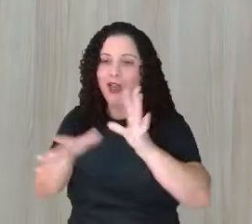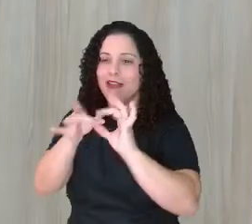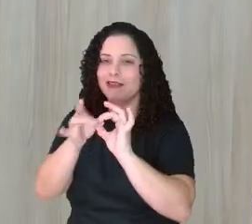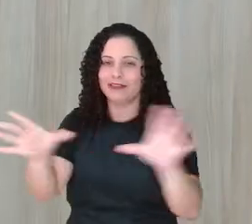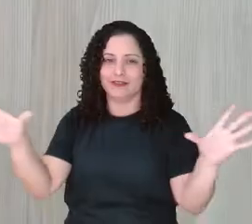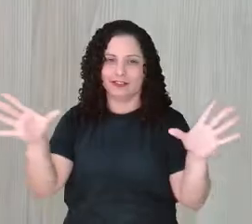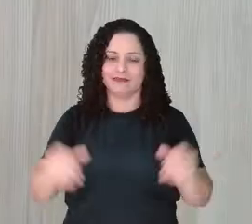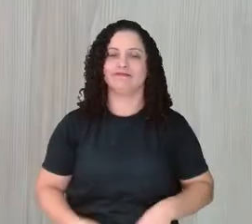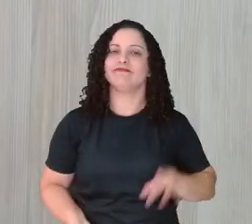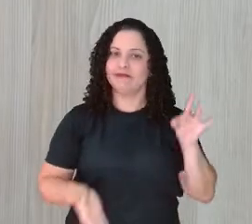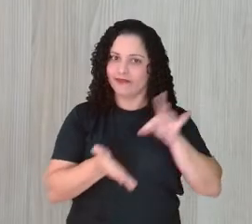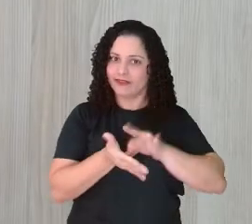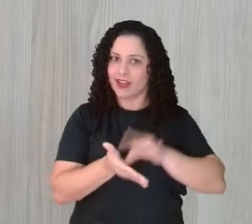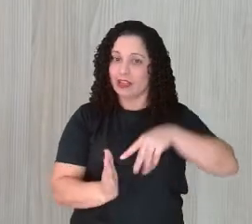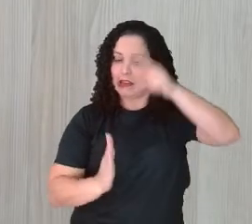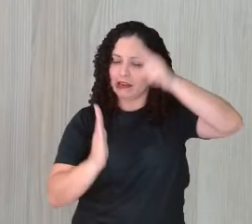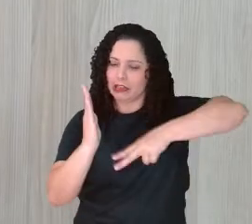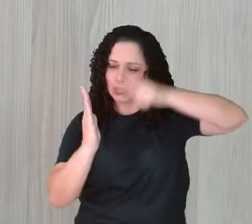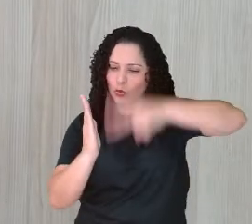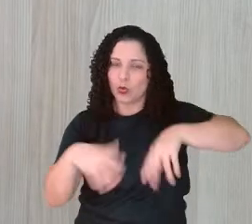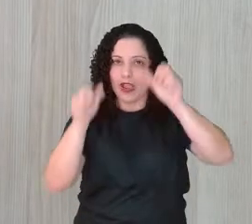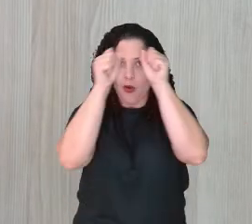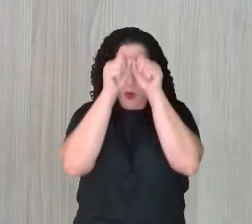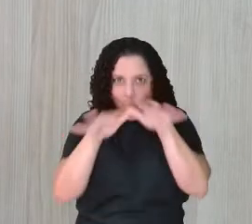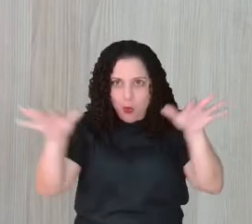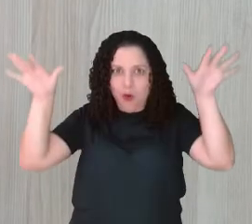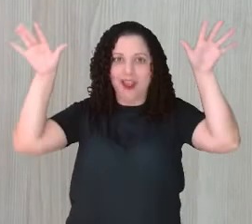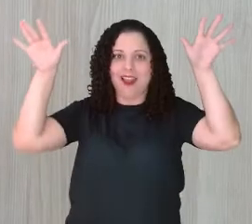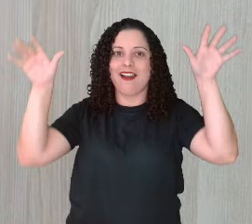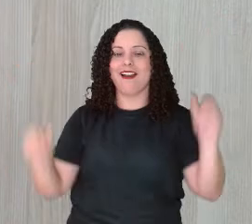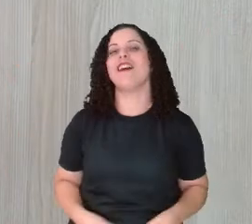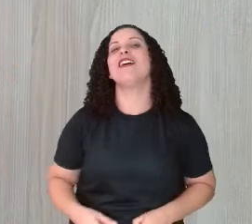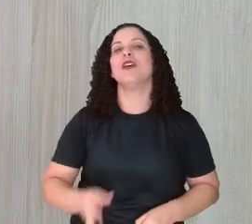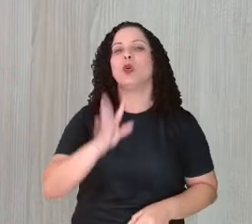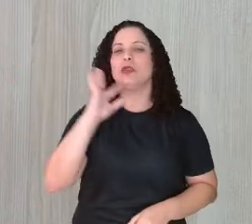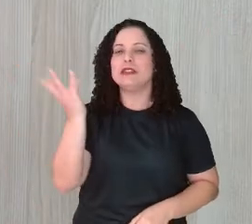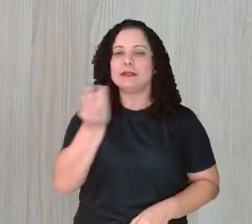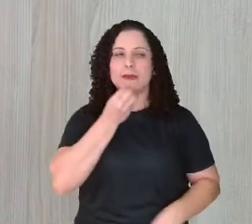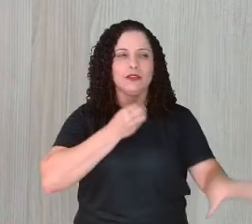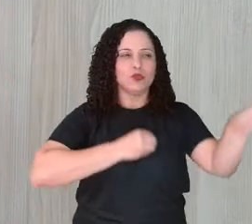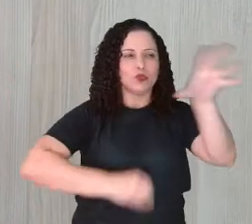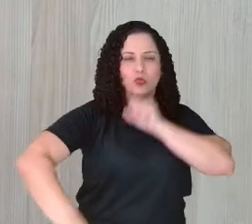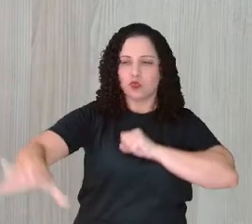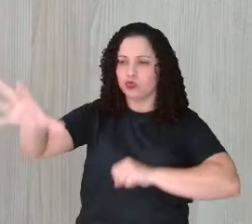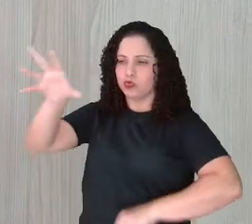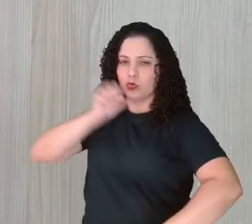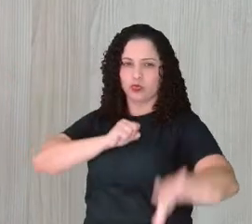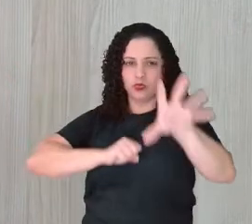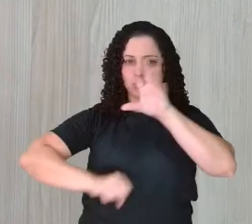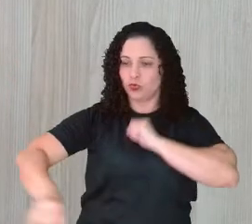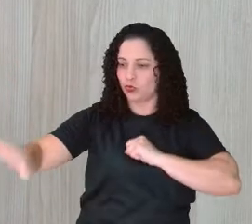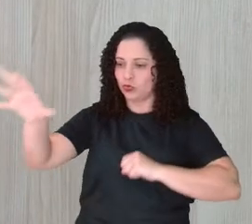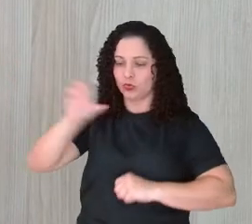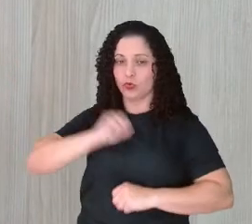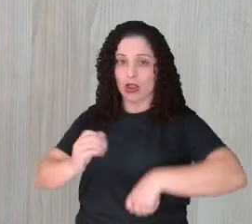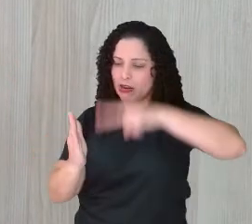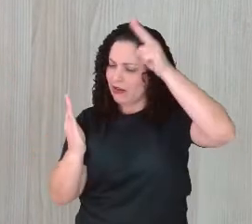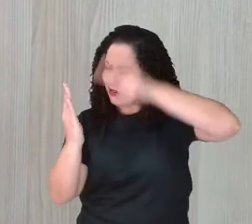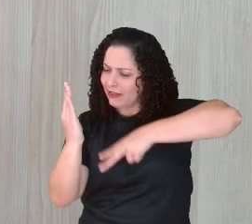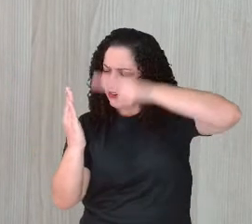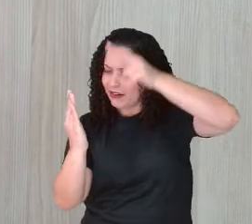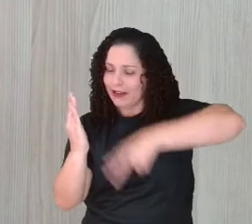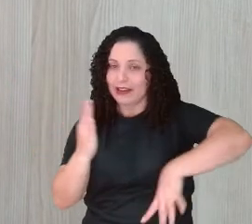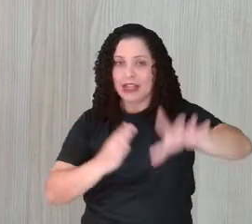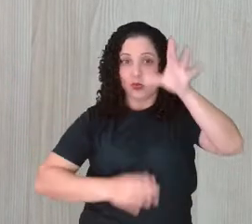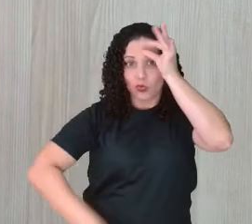professora. A leitura realmente é uma linda viagem, né? Uma viagem de conhecimento. Então, quando a gente lê, a